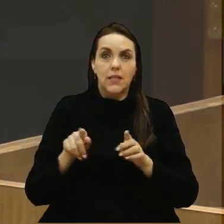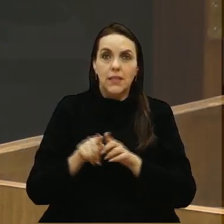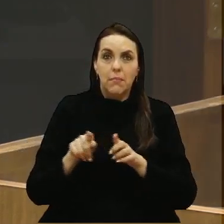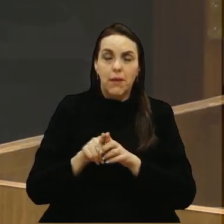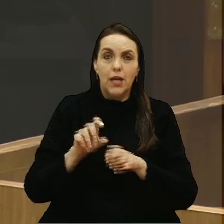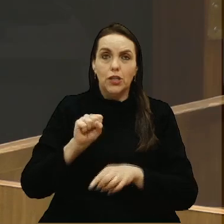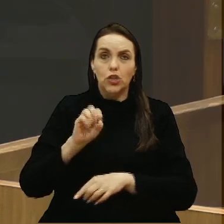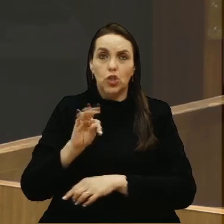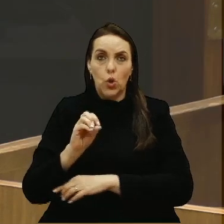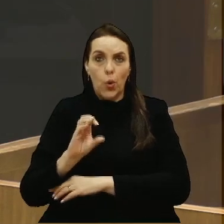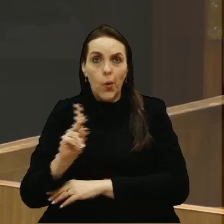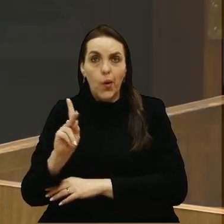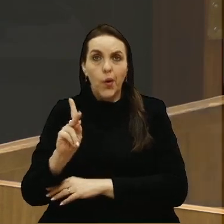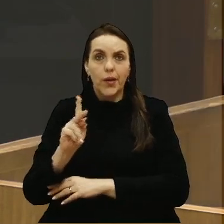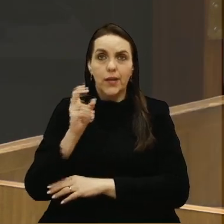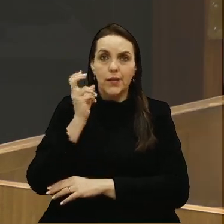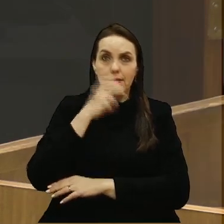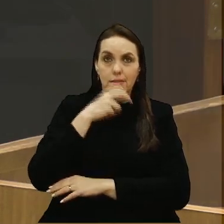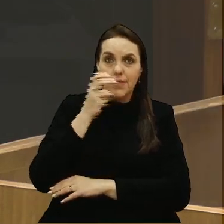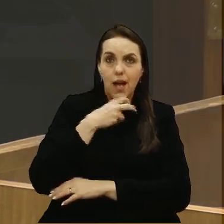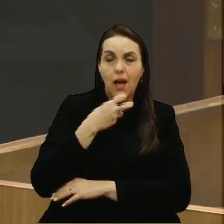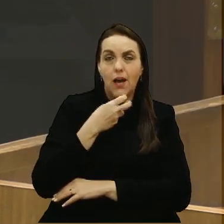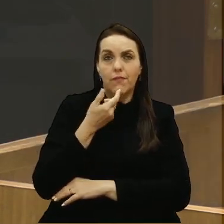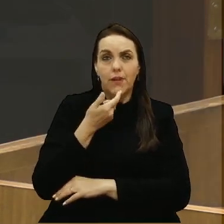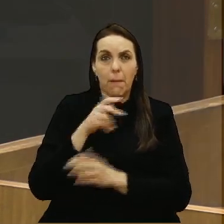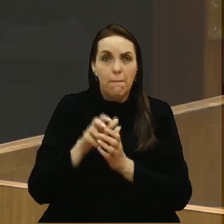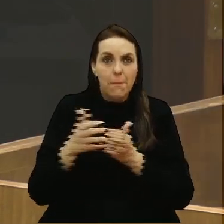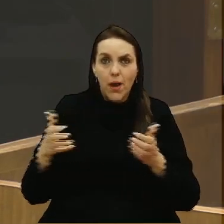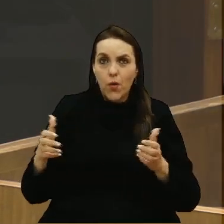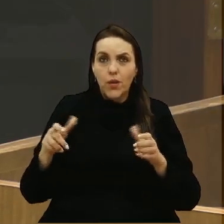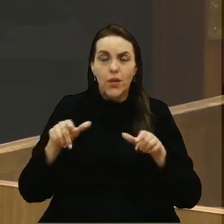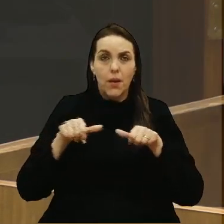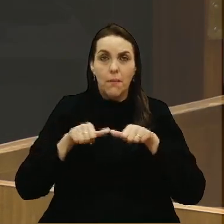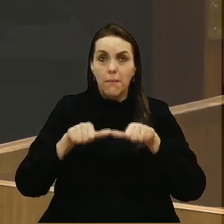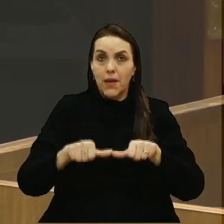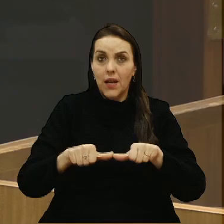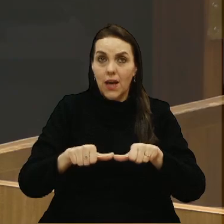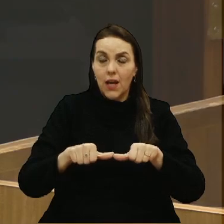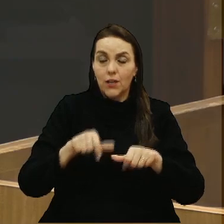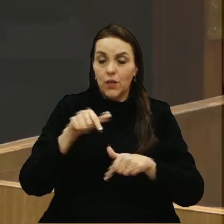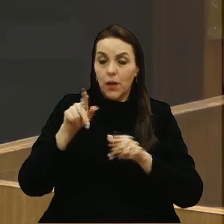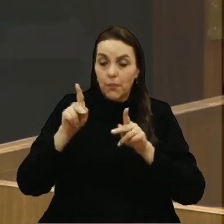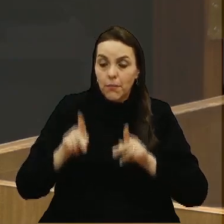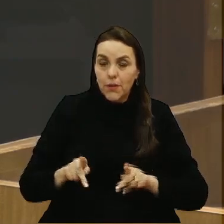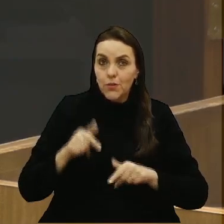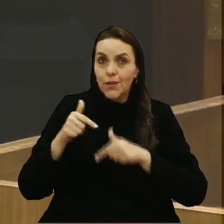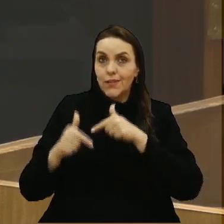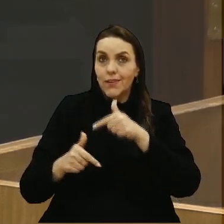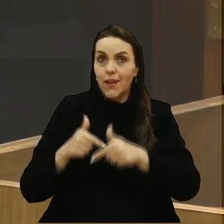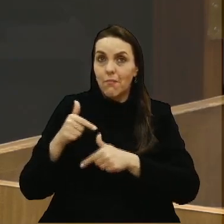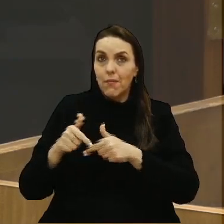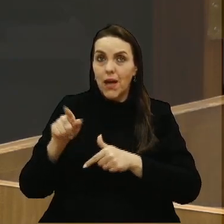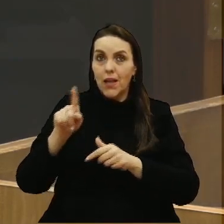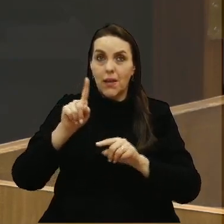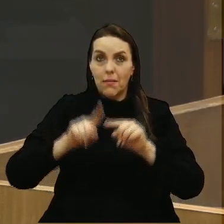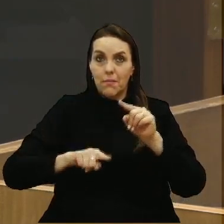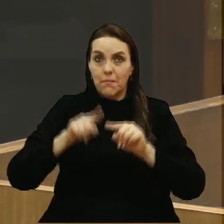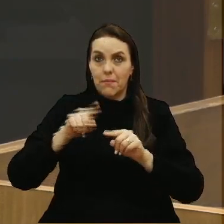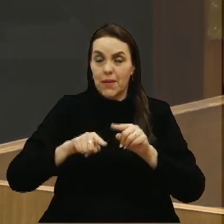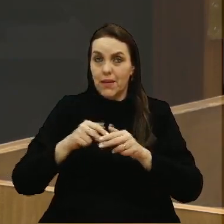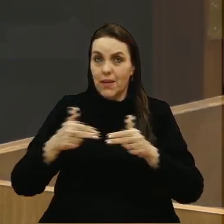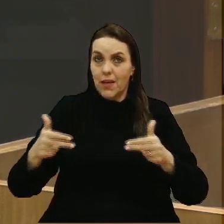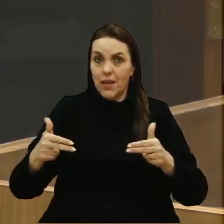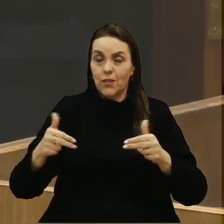Estoque, ao Zafari, ou na maioria dos mercados, quem trabalha nesses mercados são